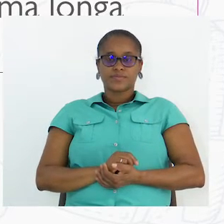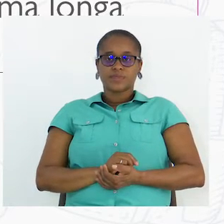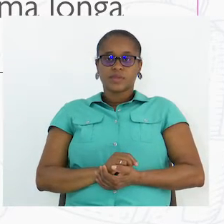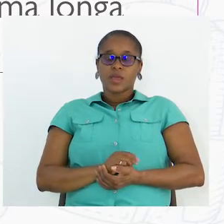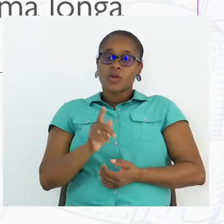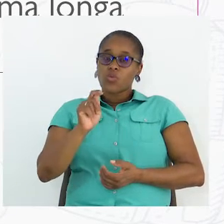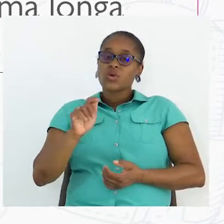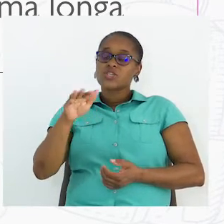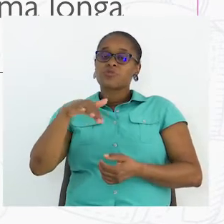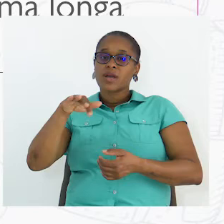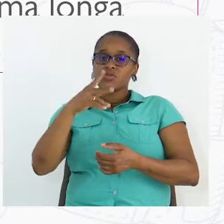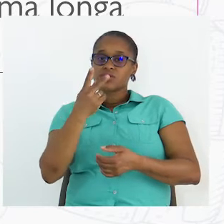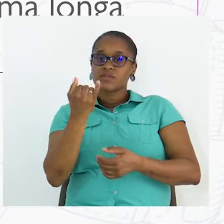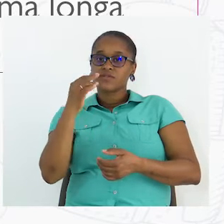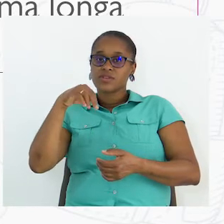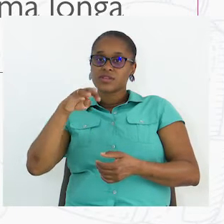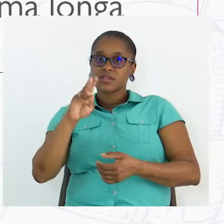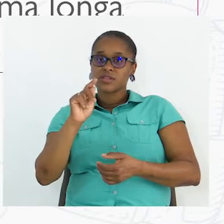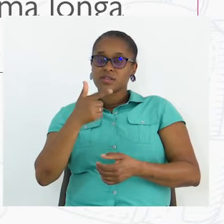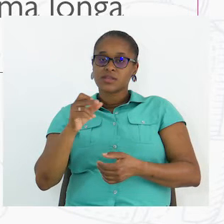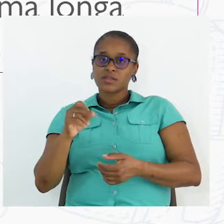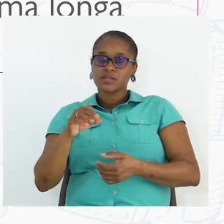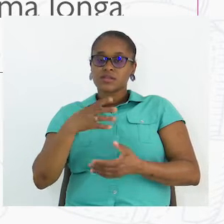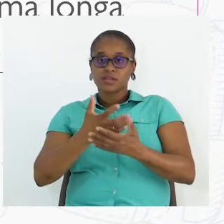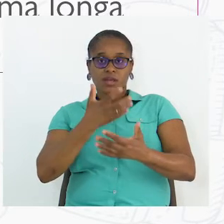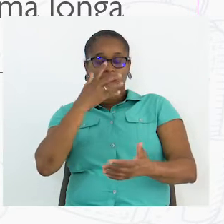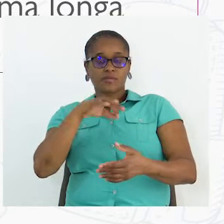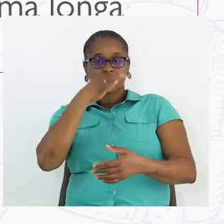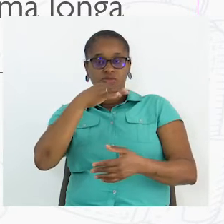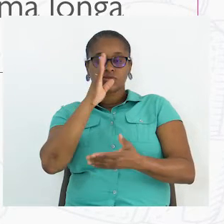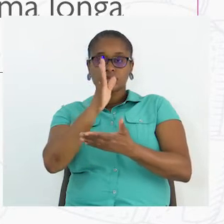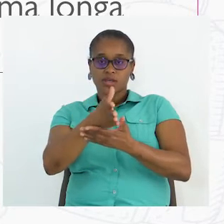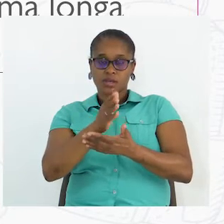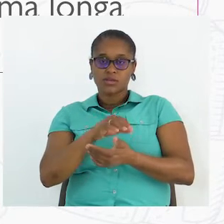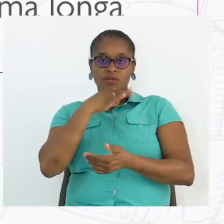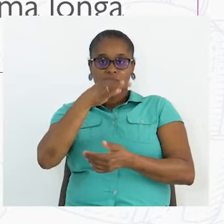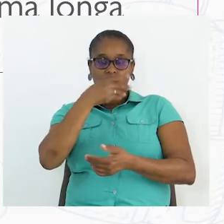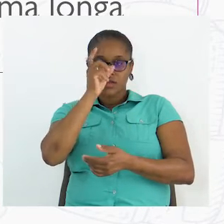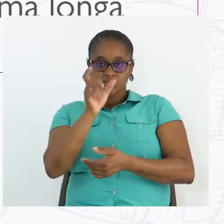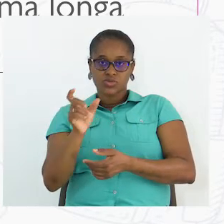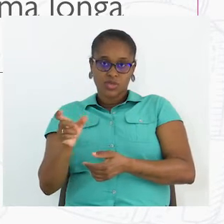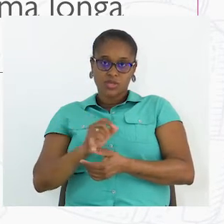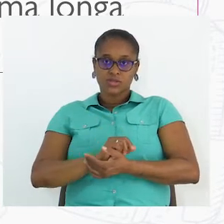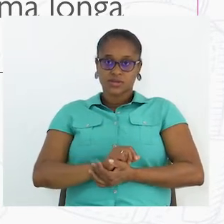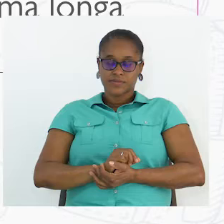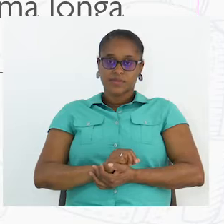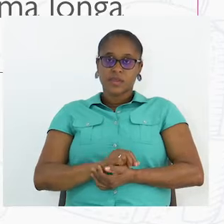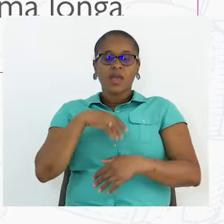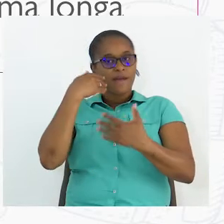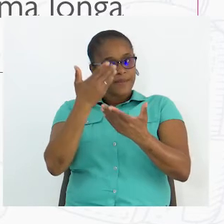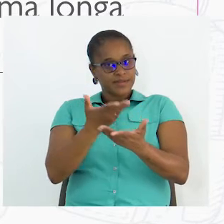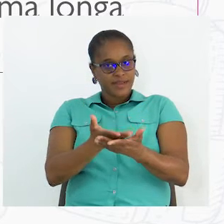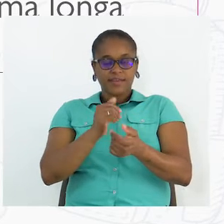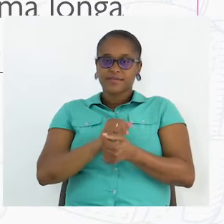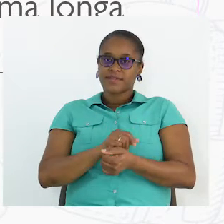um espaço da vinheta destacado para o discurso direto, ou seja, fala da personagem.